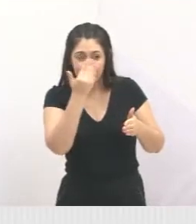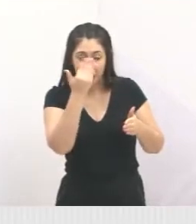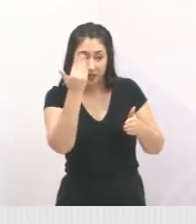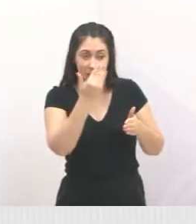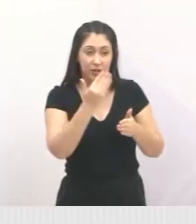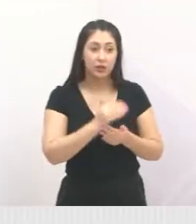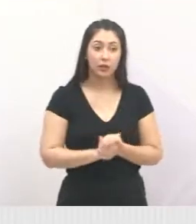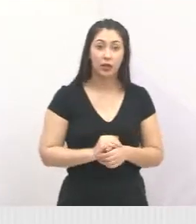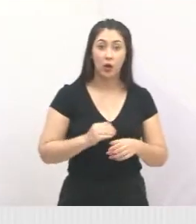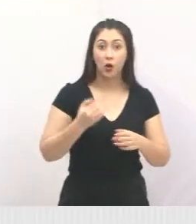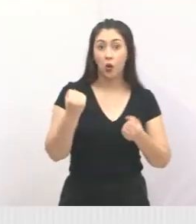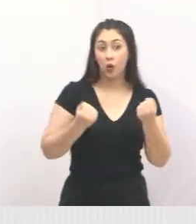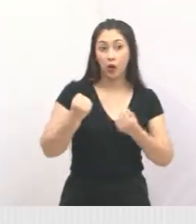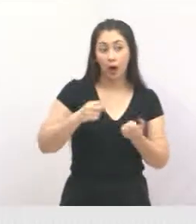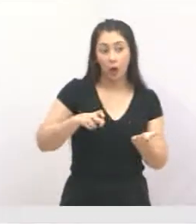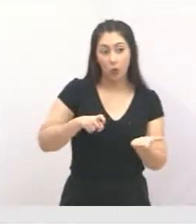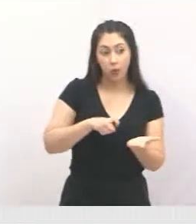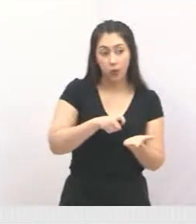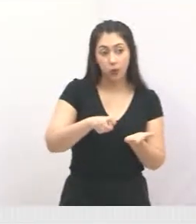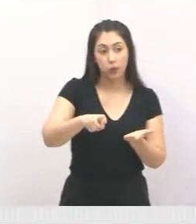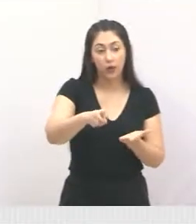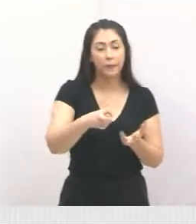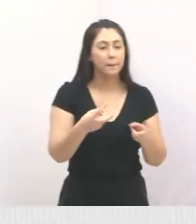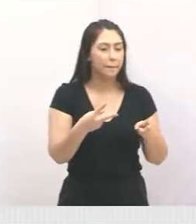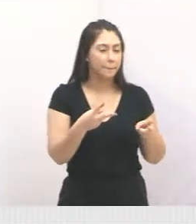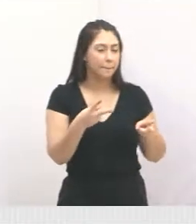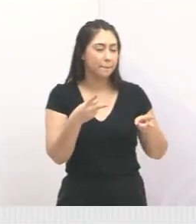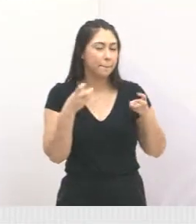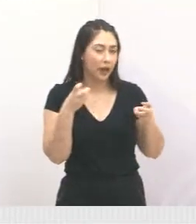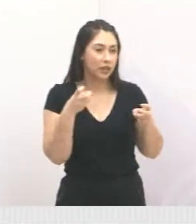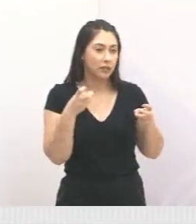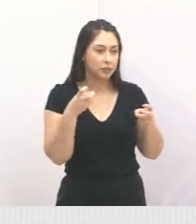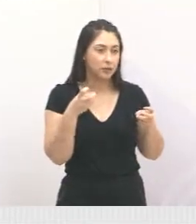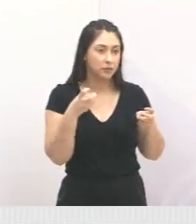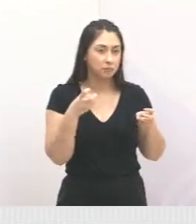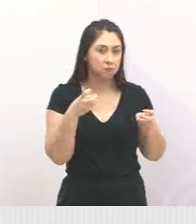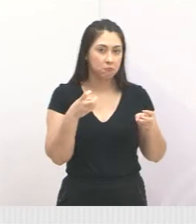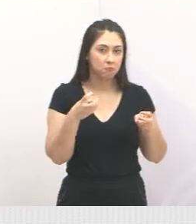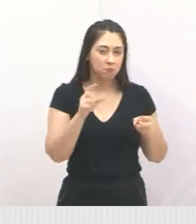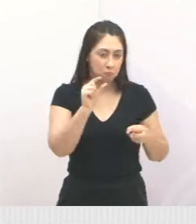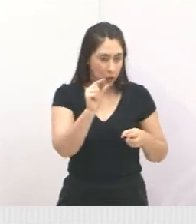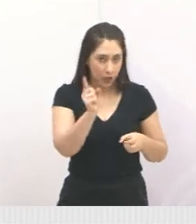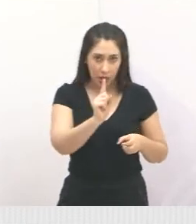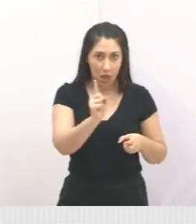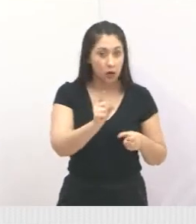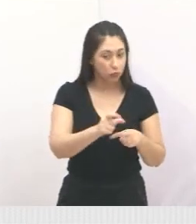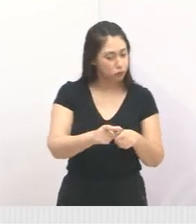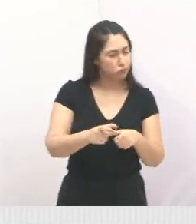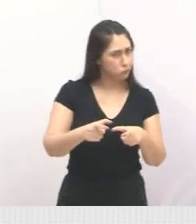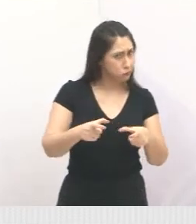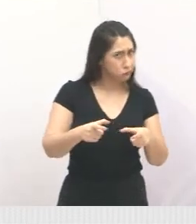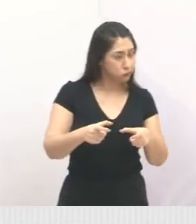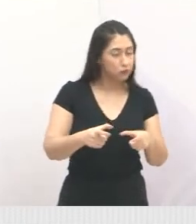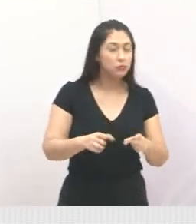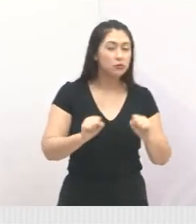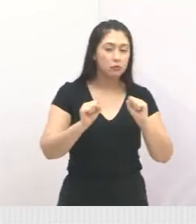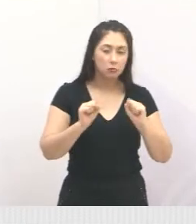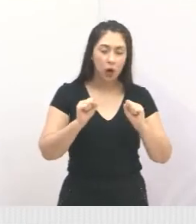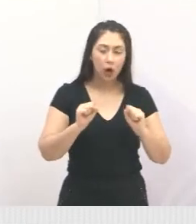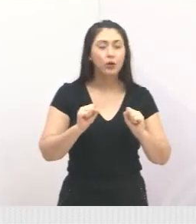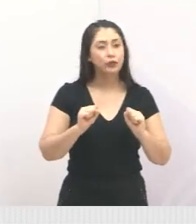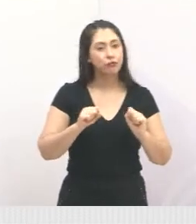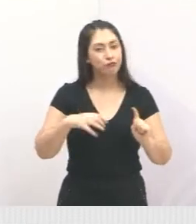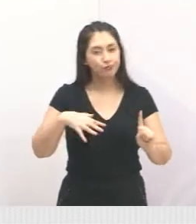vídeo de fora. Olha lá, passou um carro, né? Então dá para você perceber que não é um buraquinho muito pequeno, né? E ele pode realmente